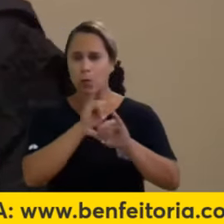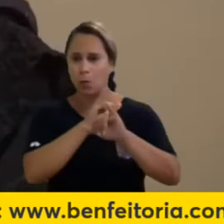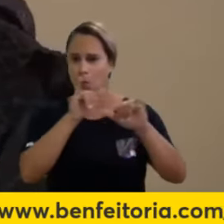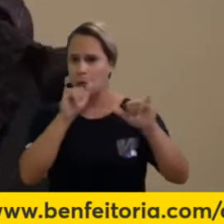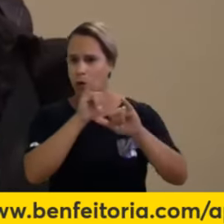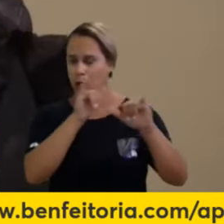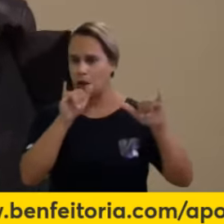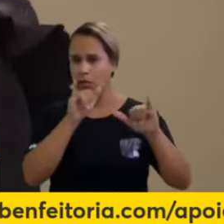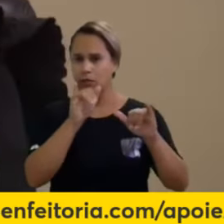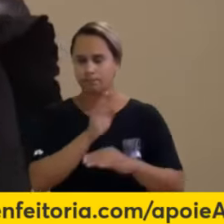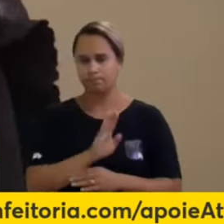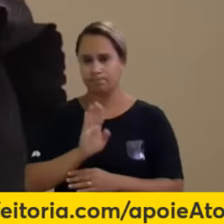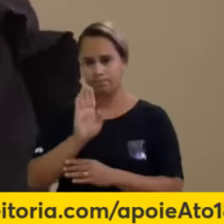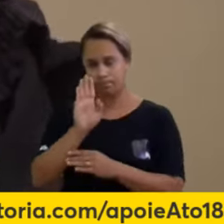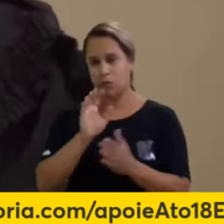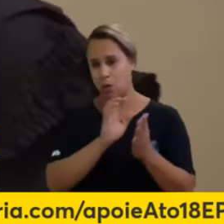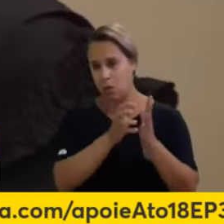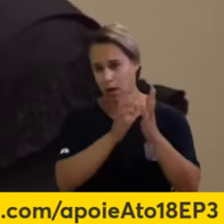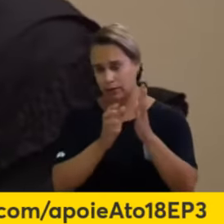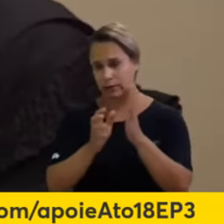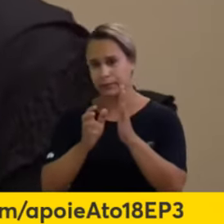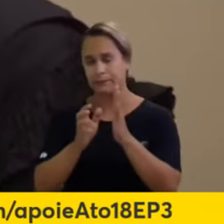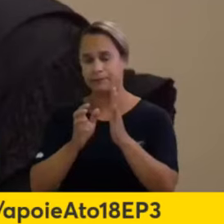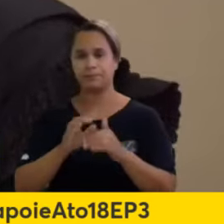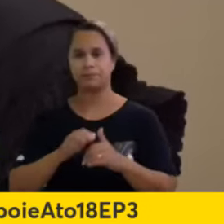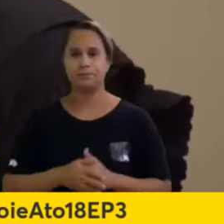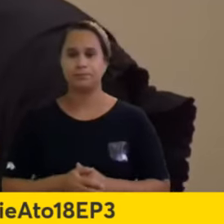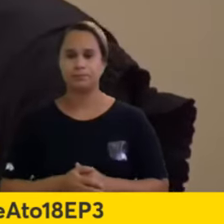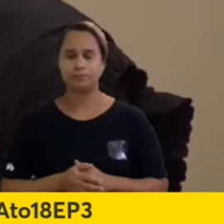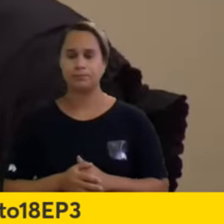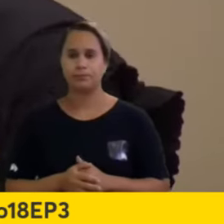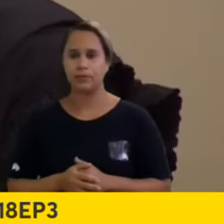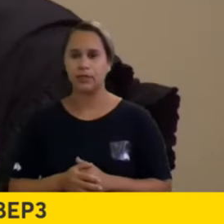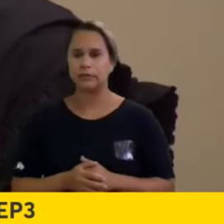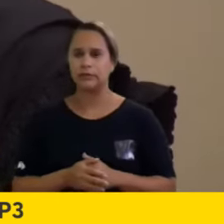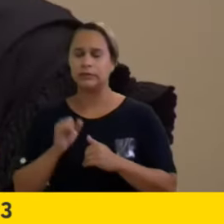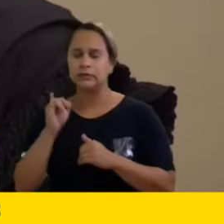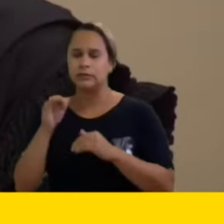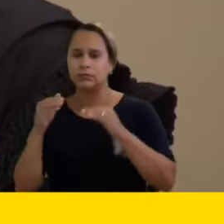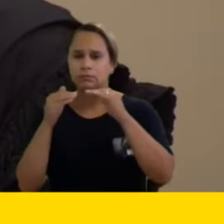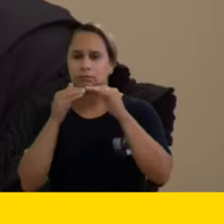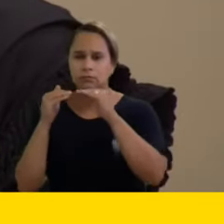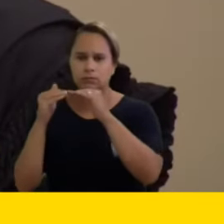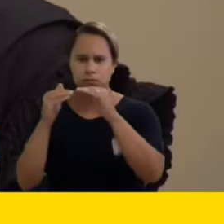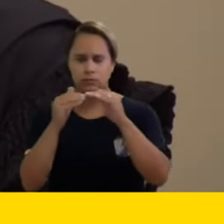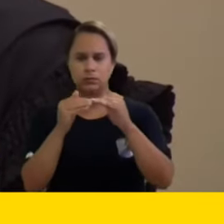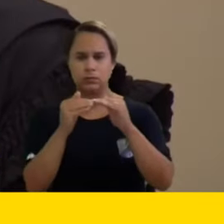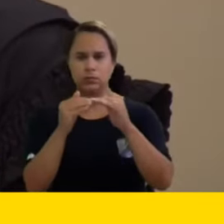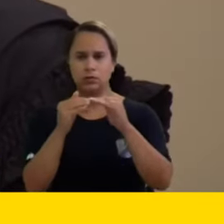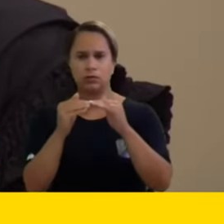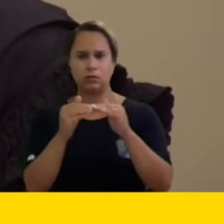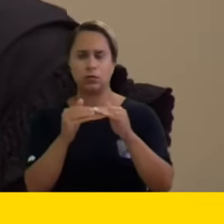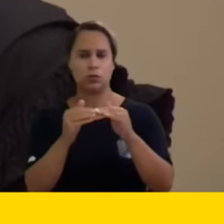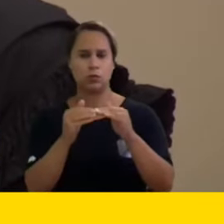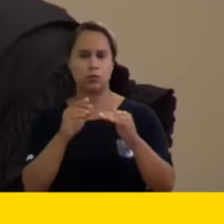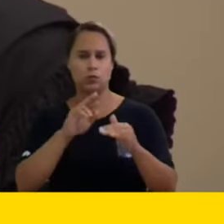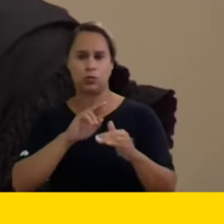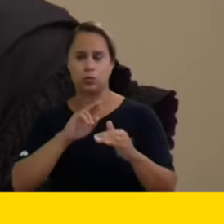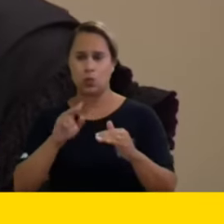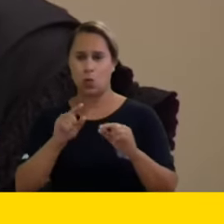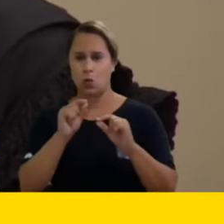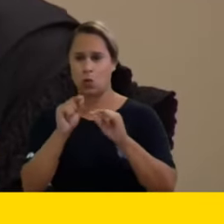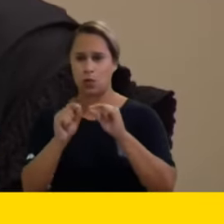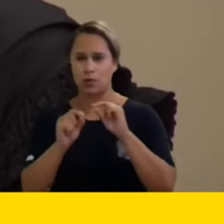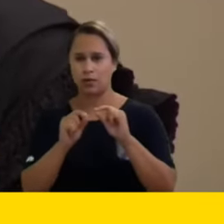corte superior responsável por fiscalizar a campanha presidencial e as propagandas partidárias dos órgãos nacionais não foi acionada no momento